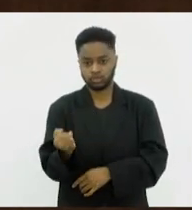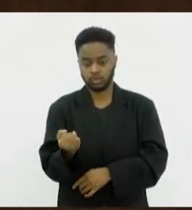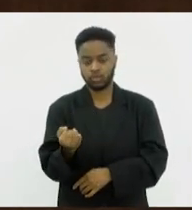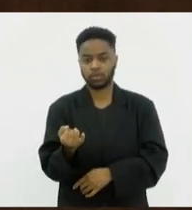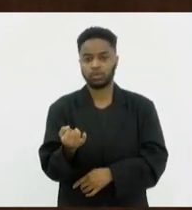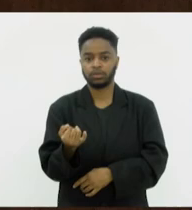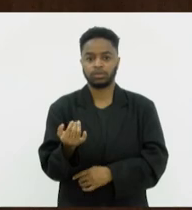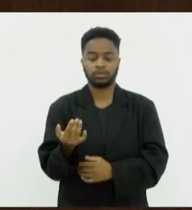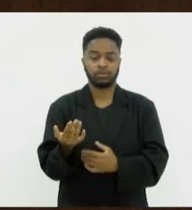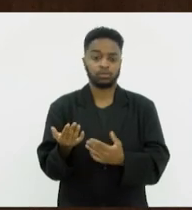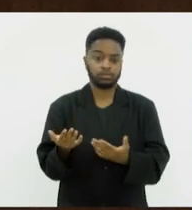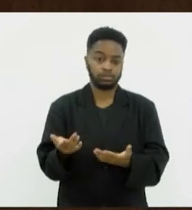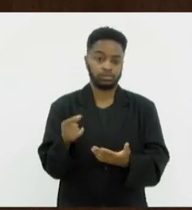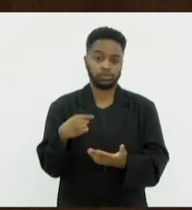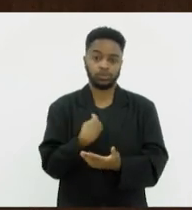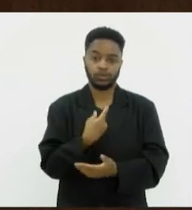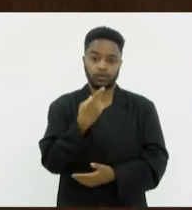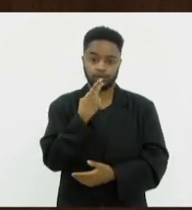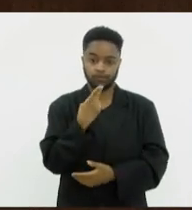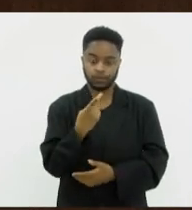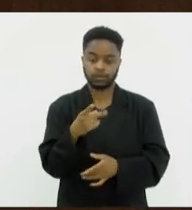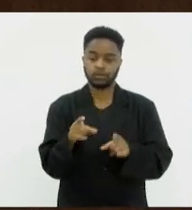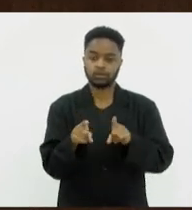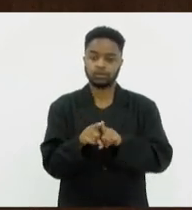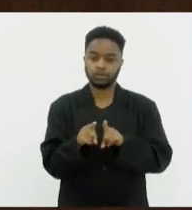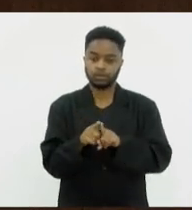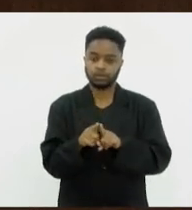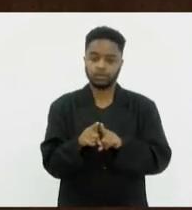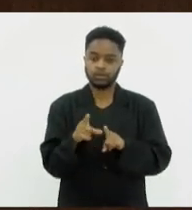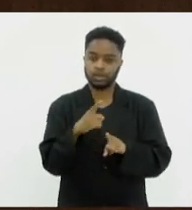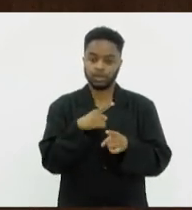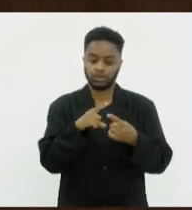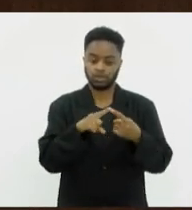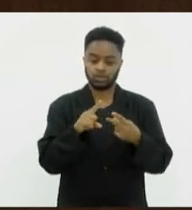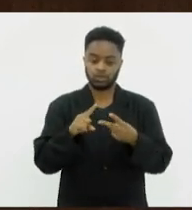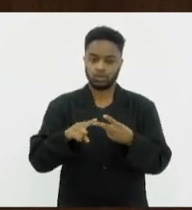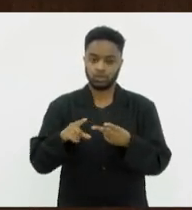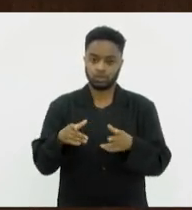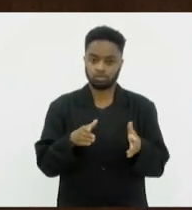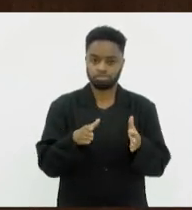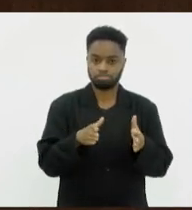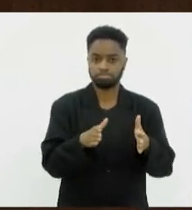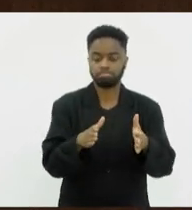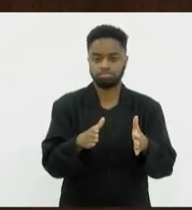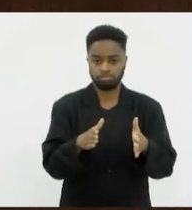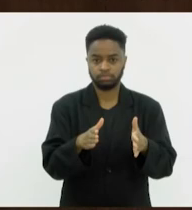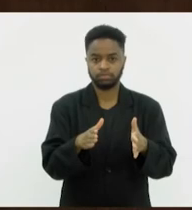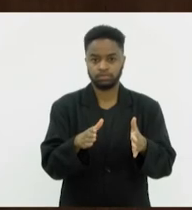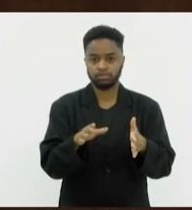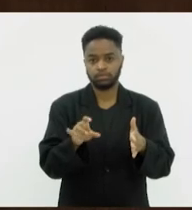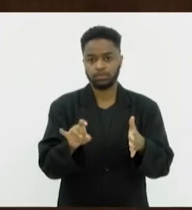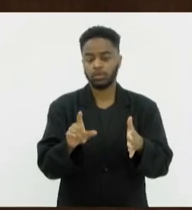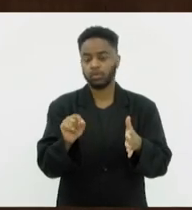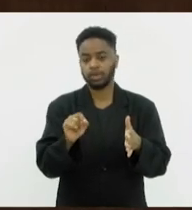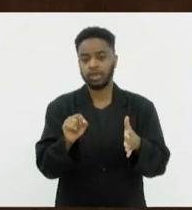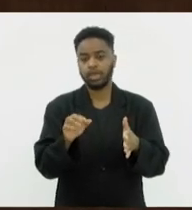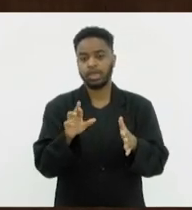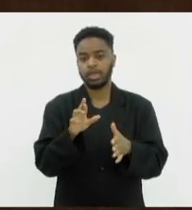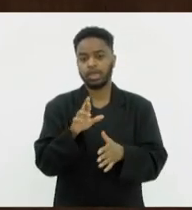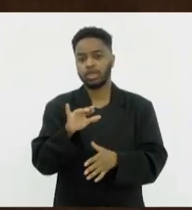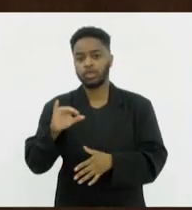No caso aí, nós estamos falando especificamente de duas rodovias apenas, que é a Rio